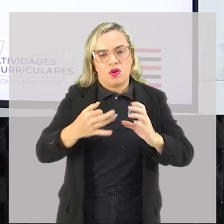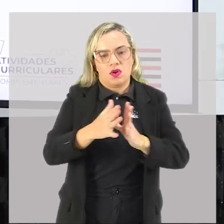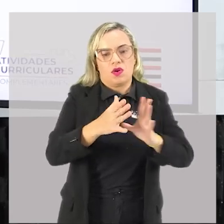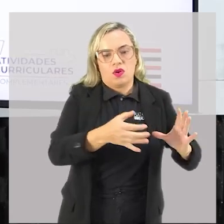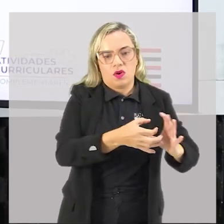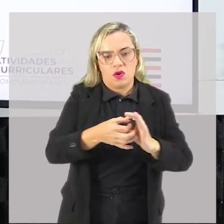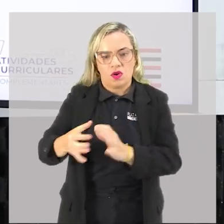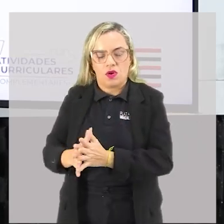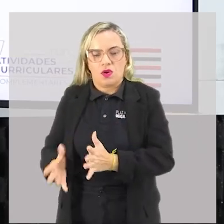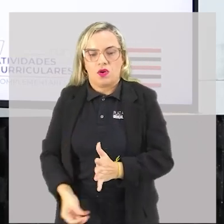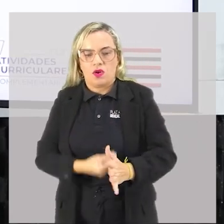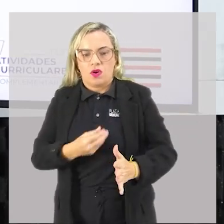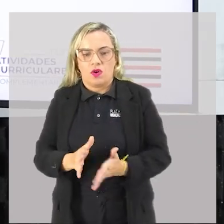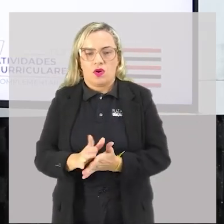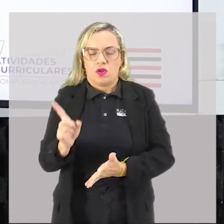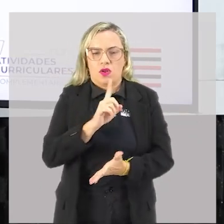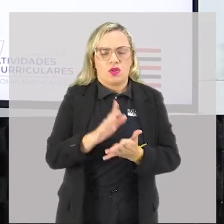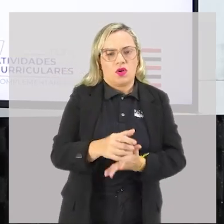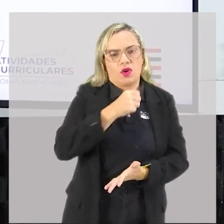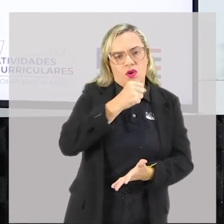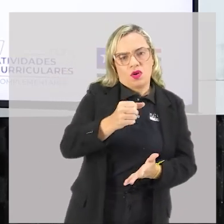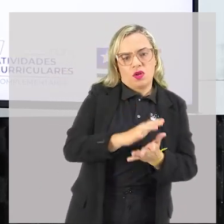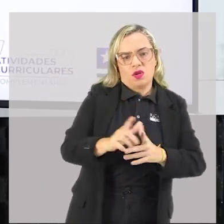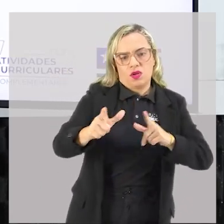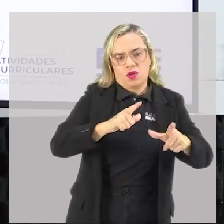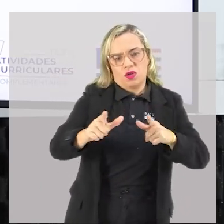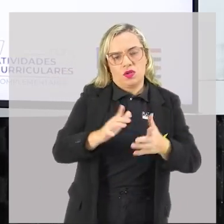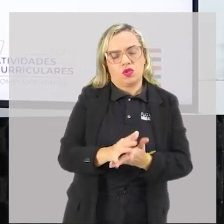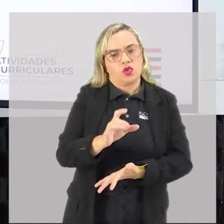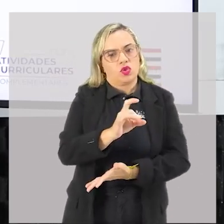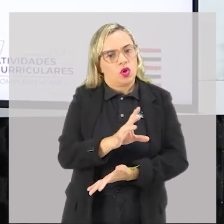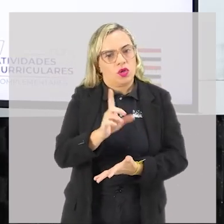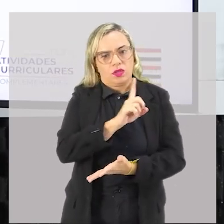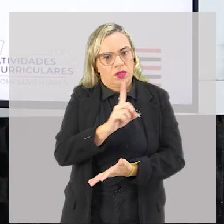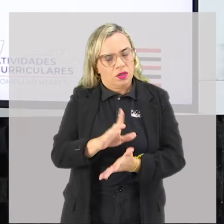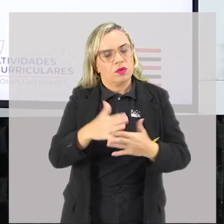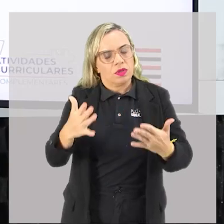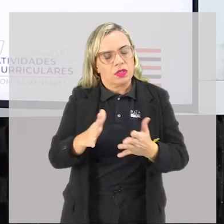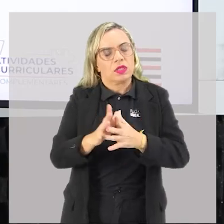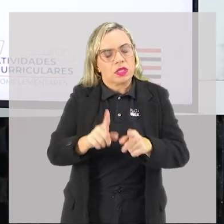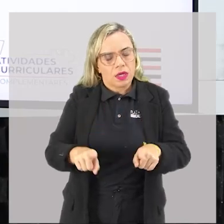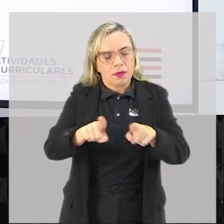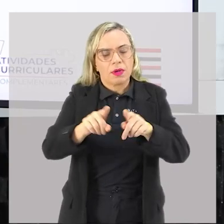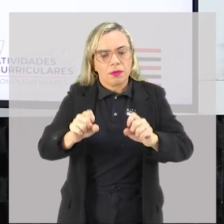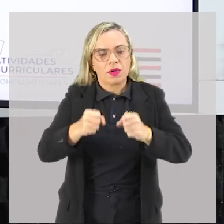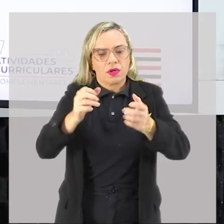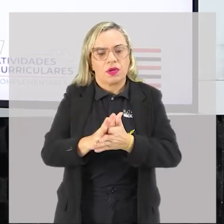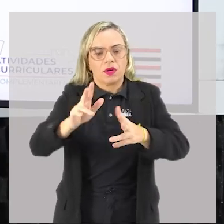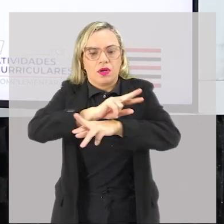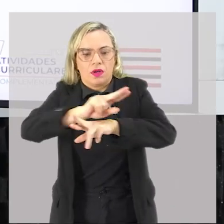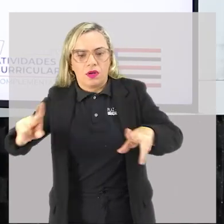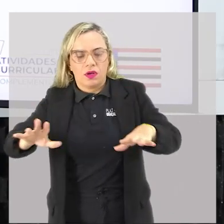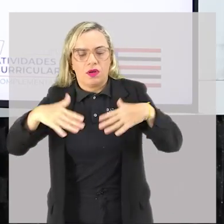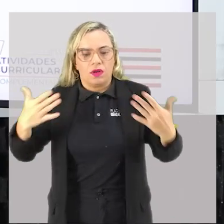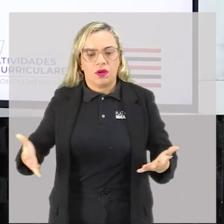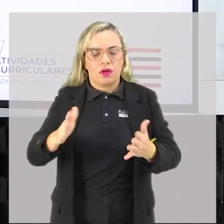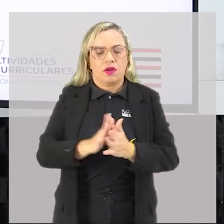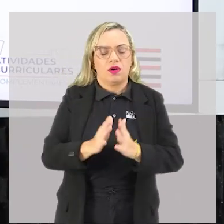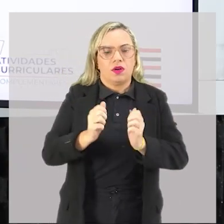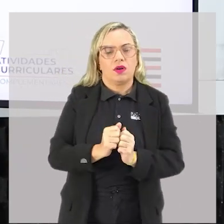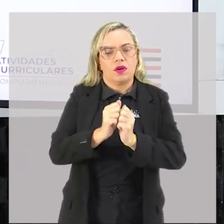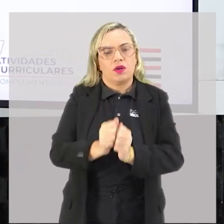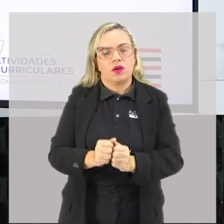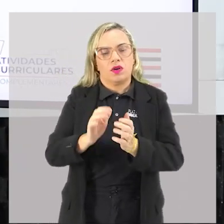cotidiano. Não é só a entrevista de trabalho necessariamente, é disso que nós vamos estar tratando hoje. Para vocês acompanharem esse material, vocês